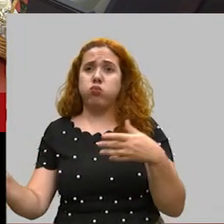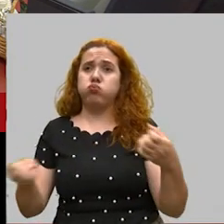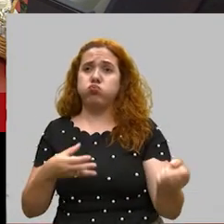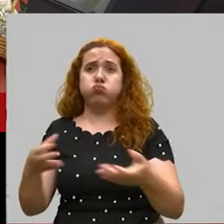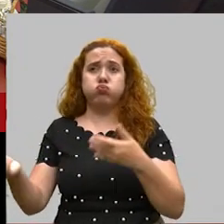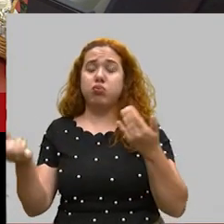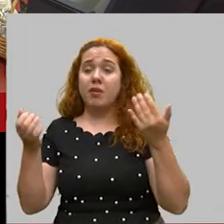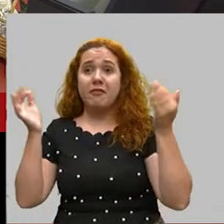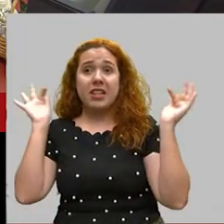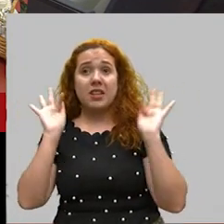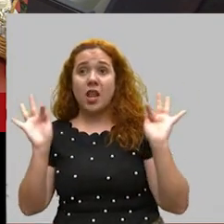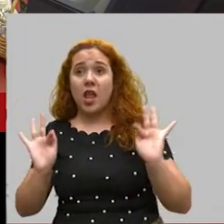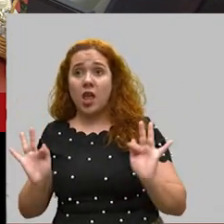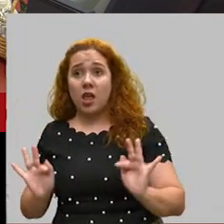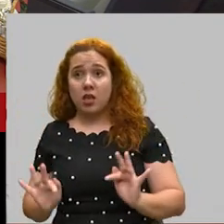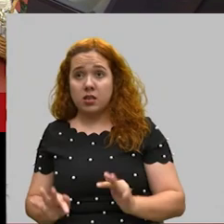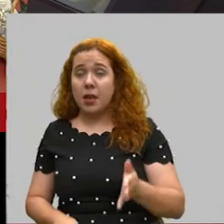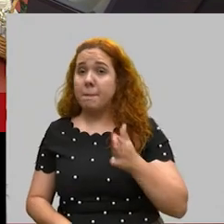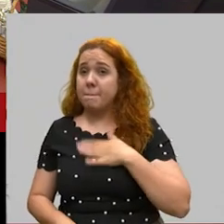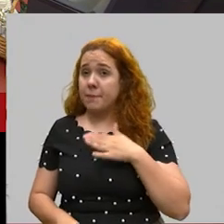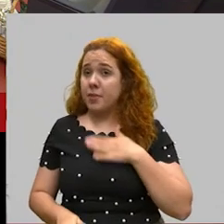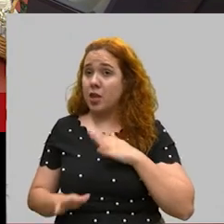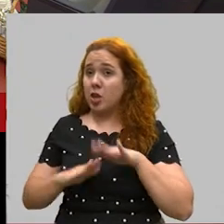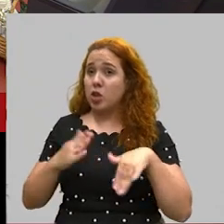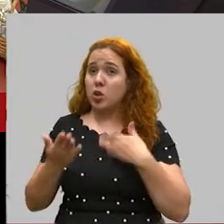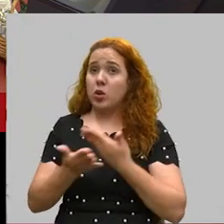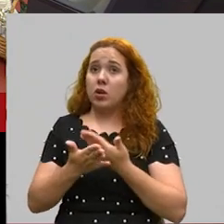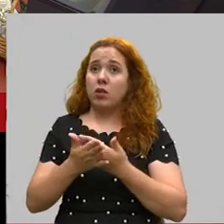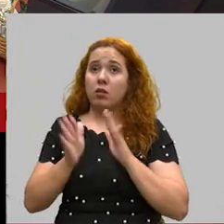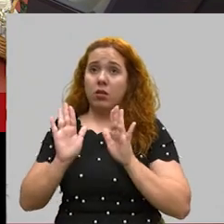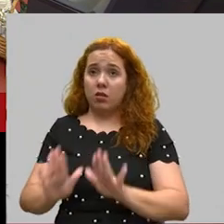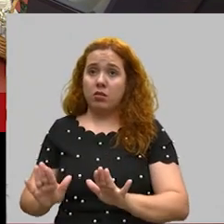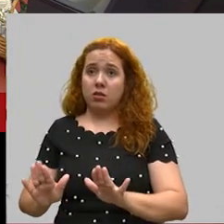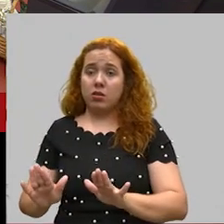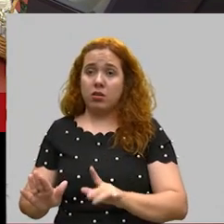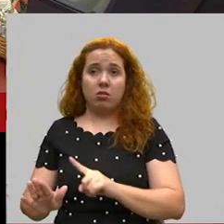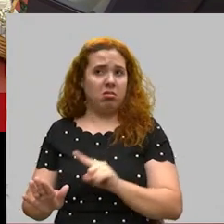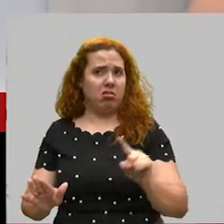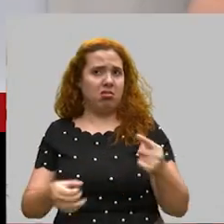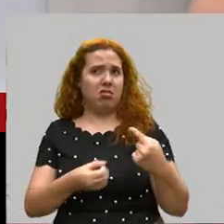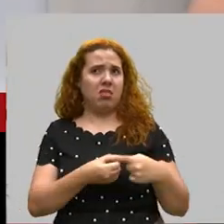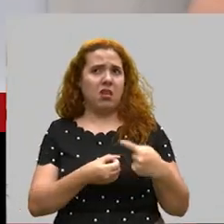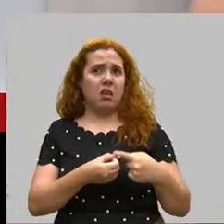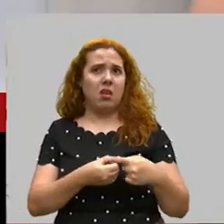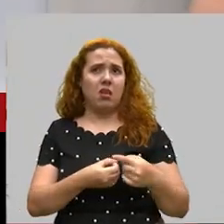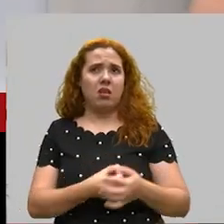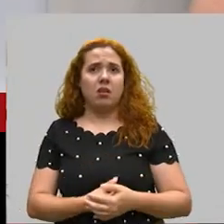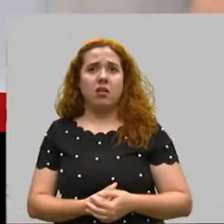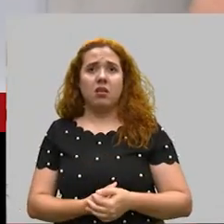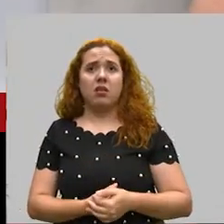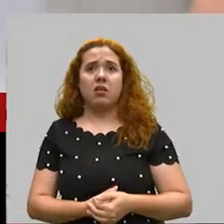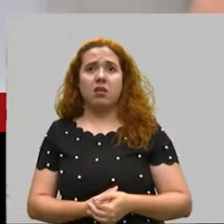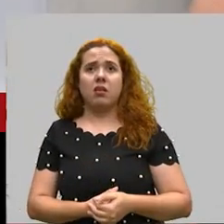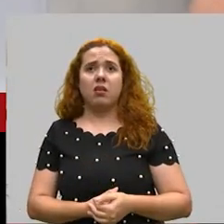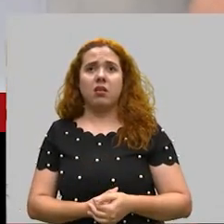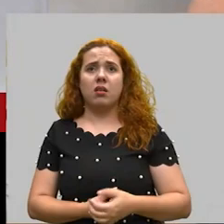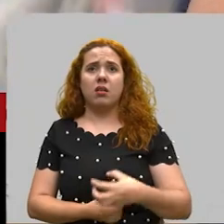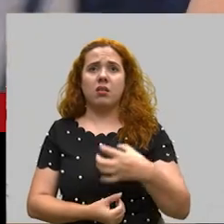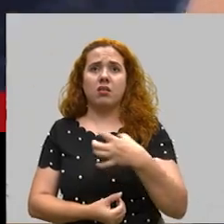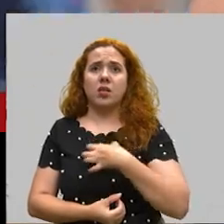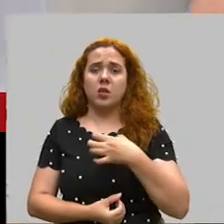felicidades a minha escola do campo é aqui e não na cidade quando chego na escola sinto quente o